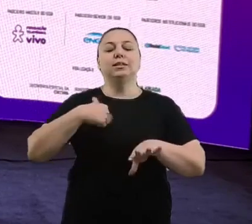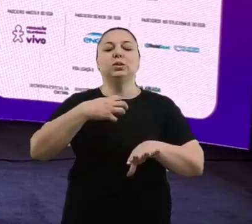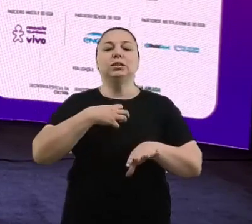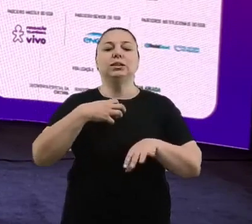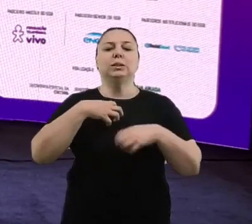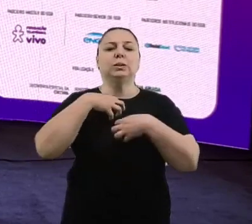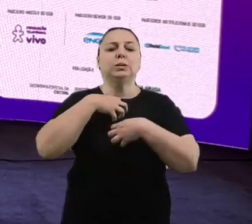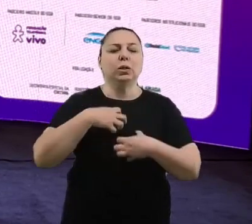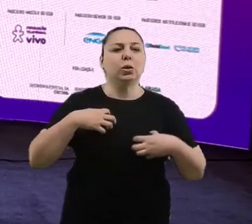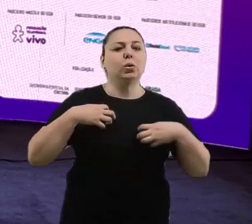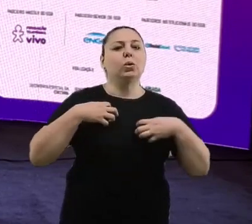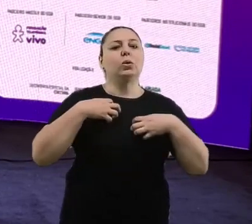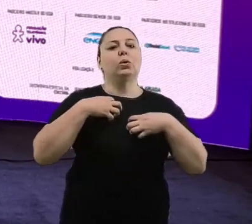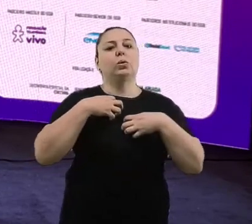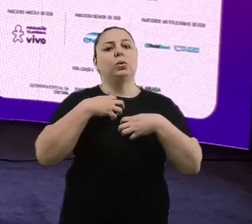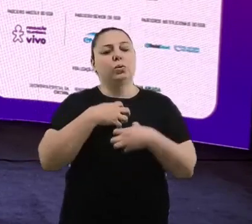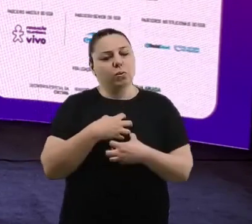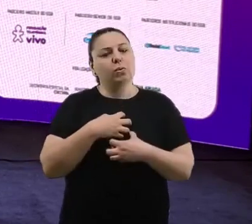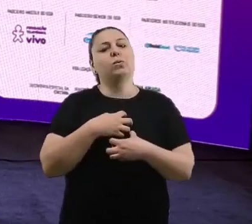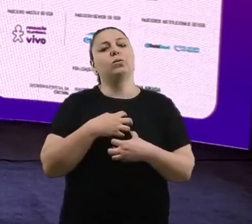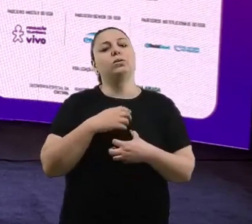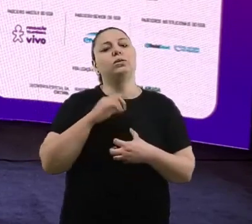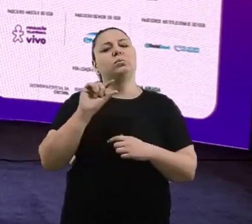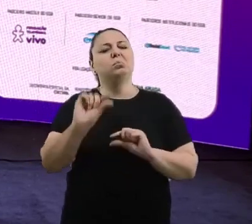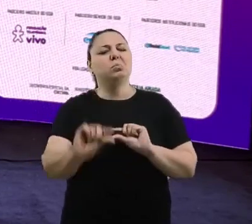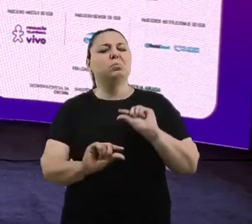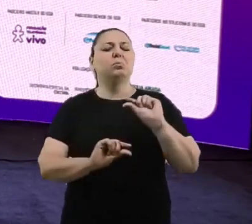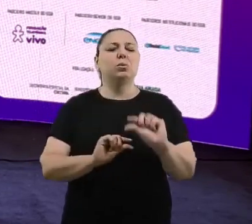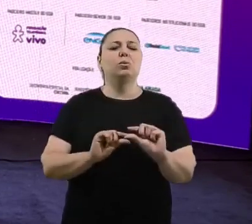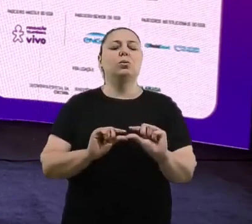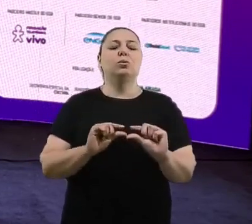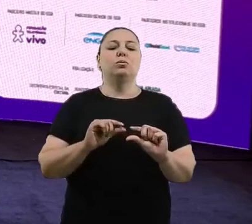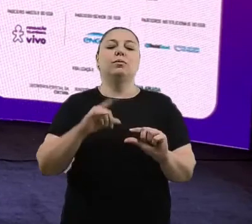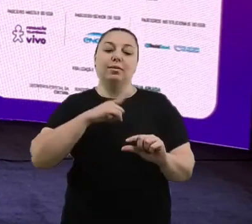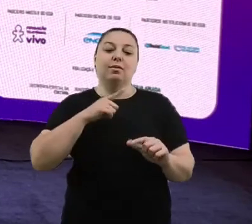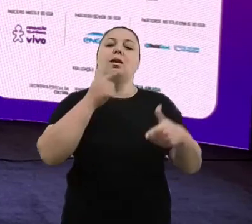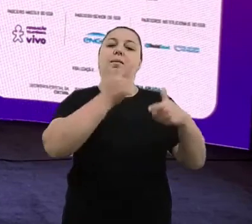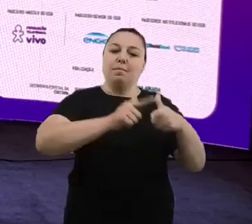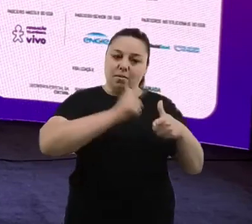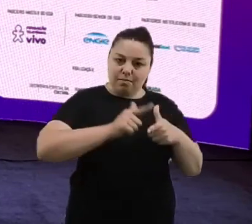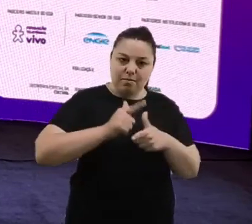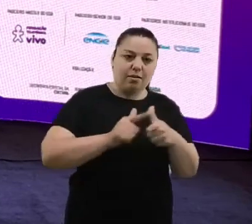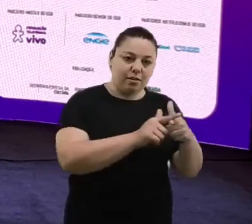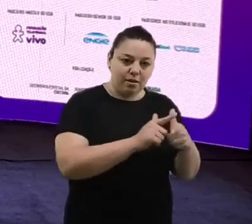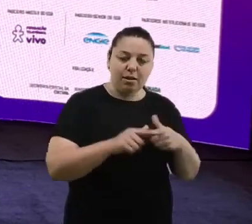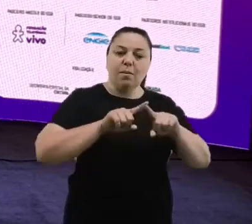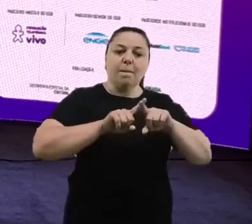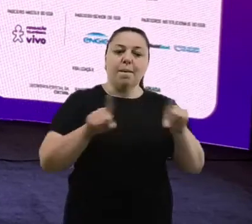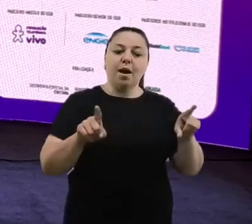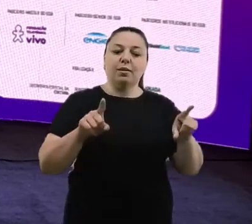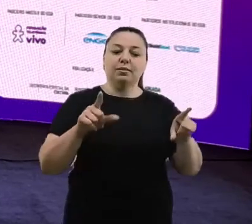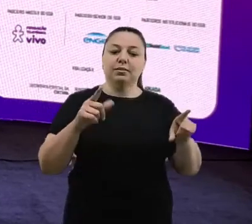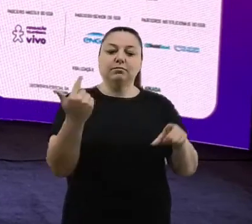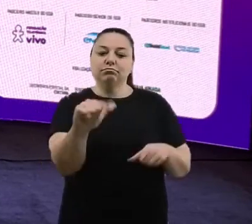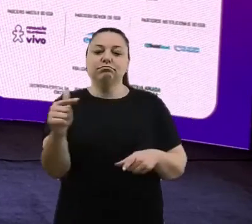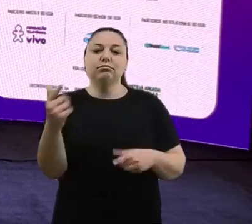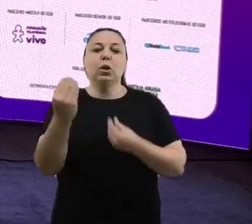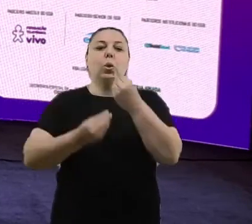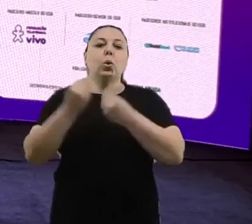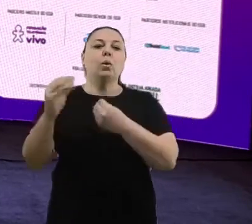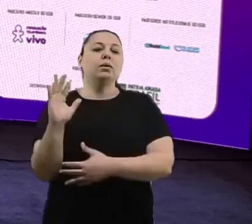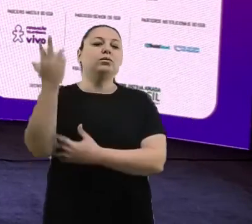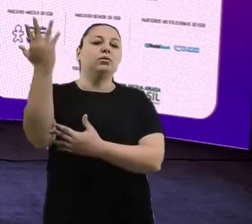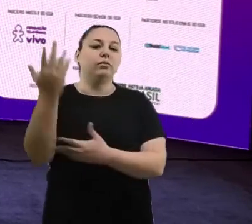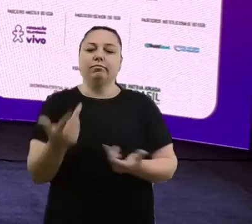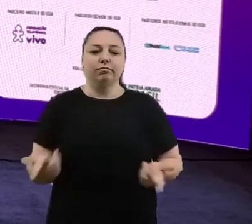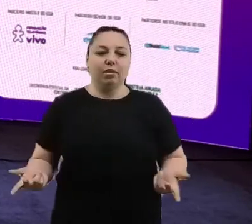no dilema das redes, mas não se colocaram as soluções. Inclusive, os protagonistas do dilema das redes, eu escrevi um artigo sobre isso, eles colocam as soluções